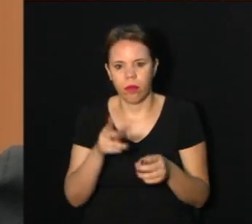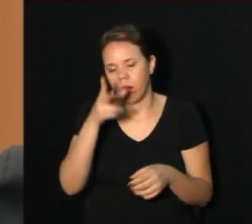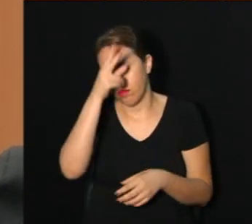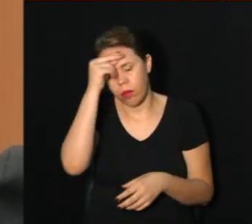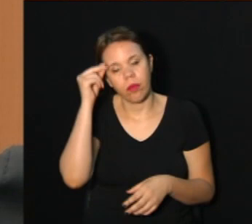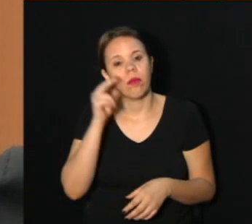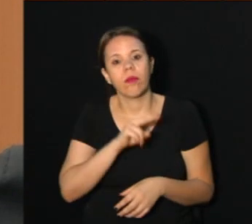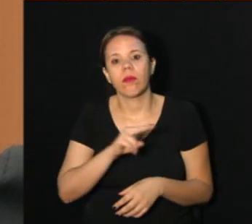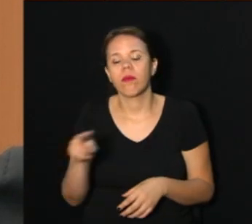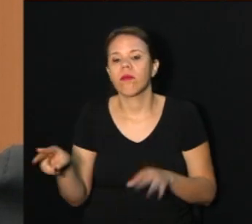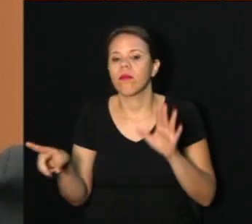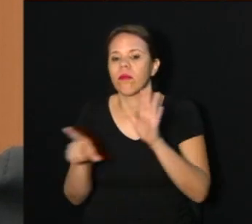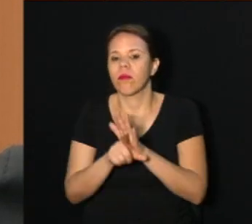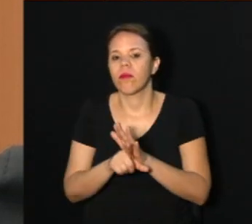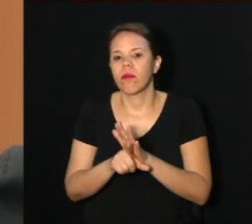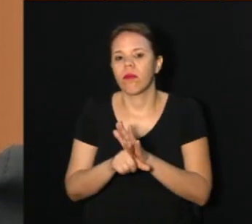legalidade,